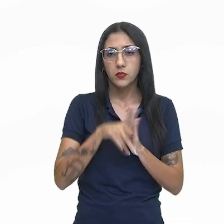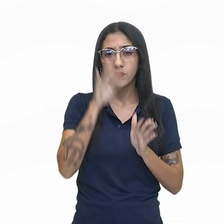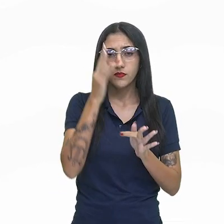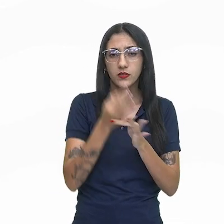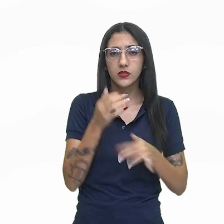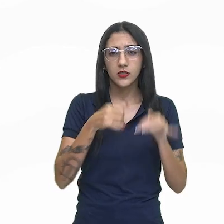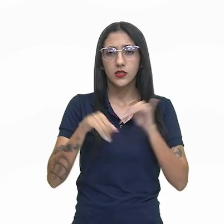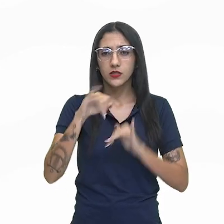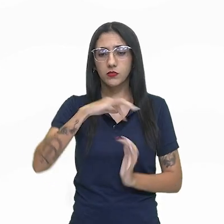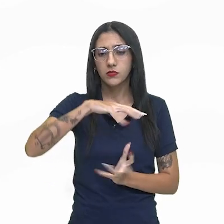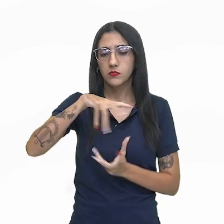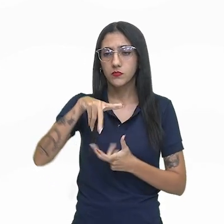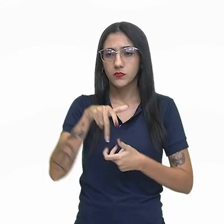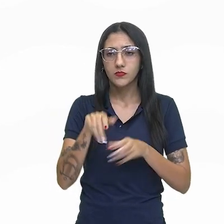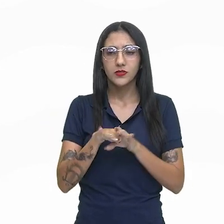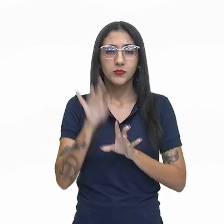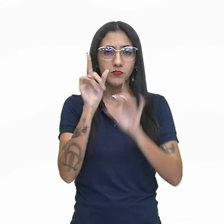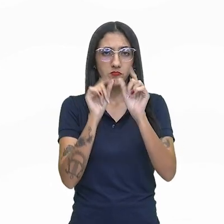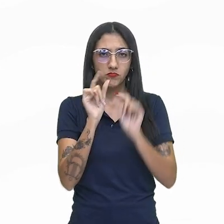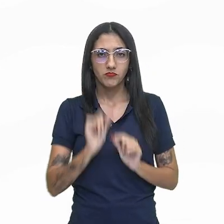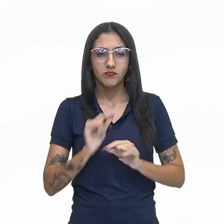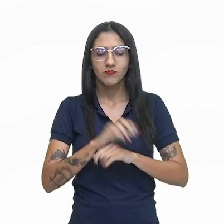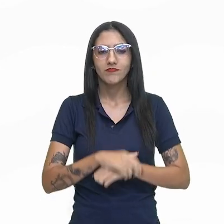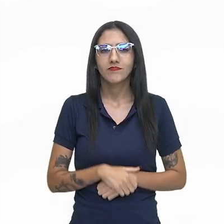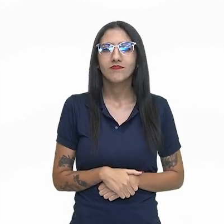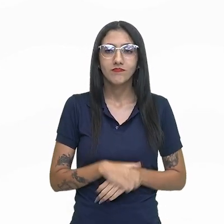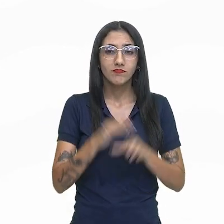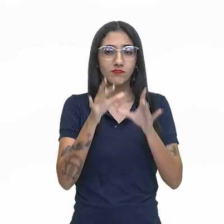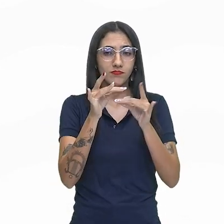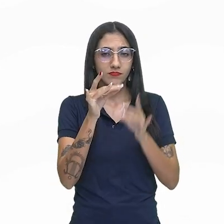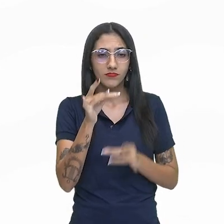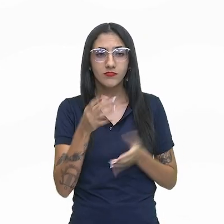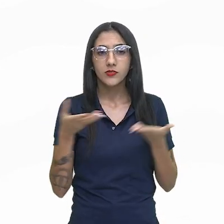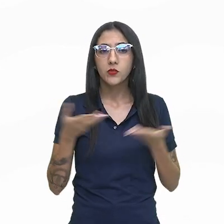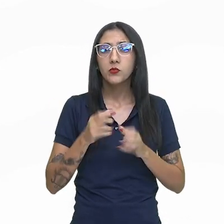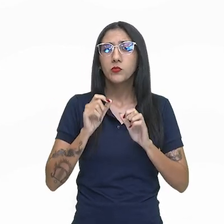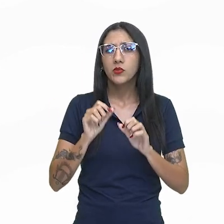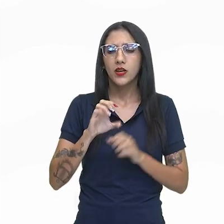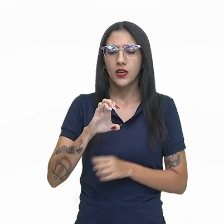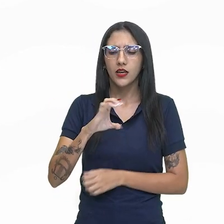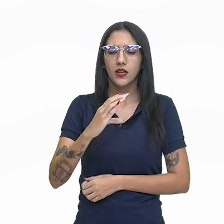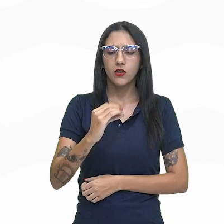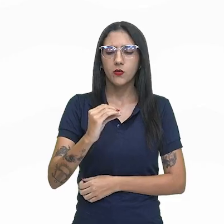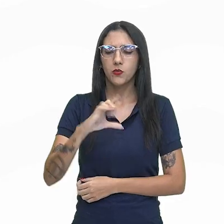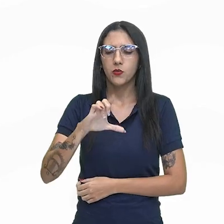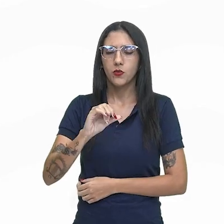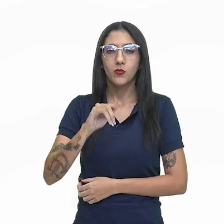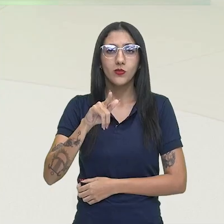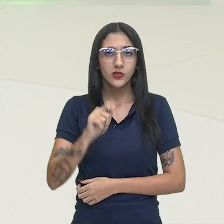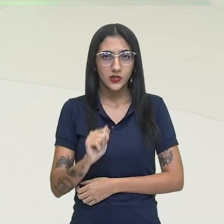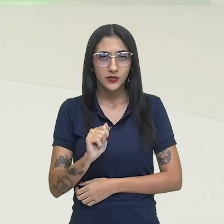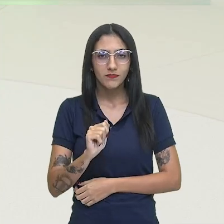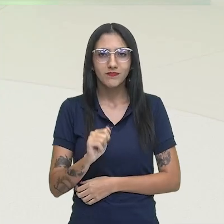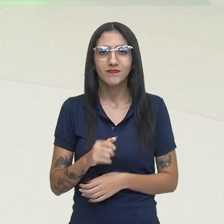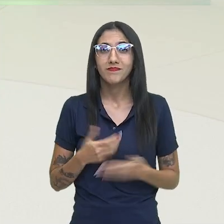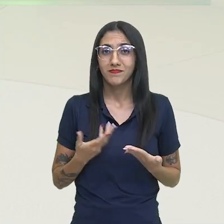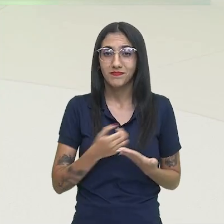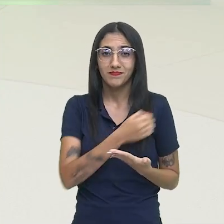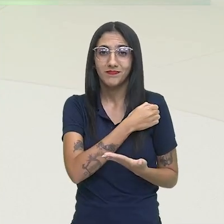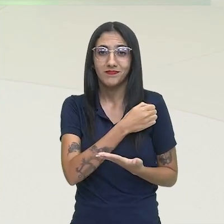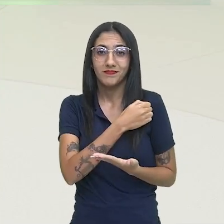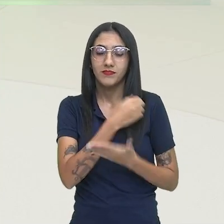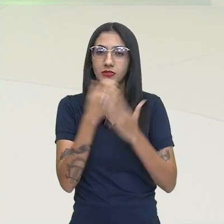de planetas e estrelas. E no detalhamento, nós vamos estudar aí um pouco sobre a ecologia. Então,